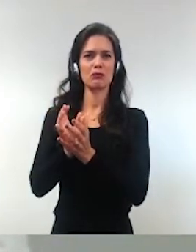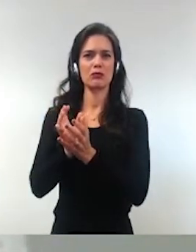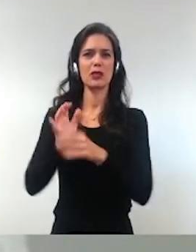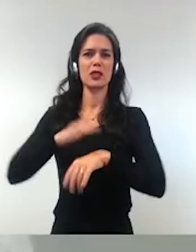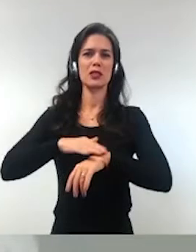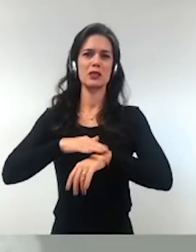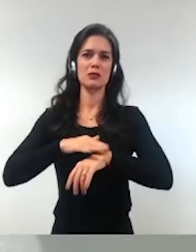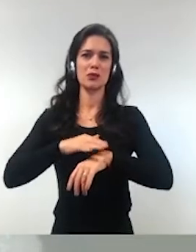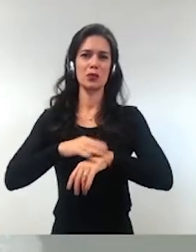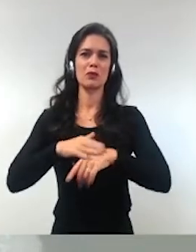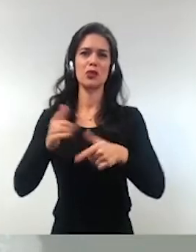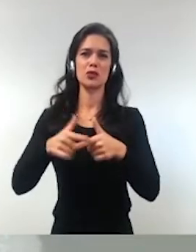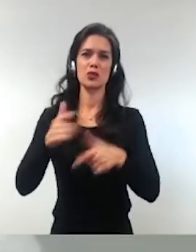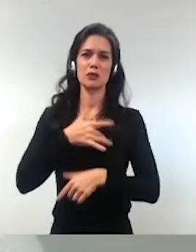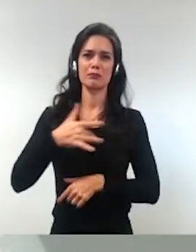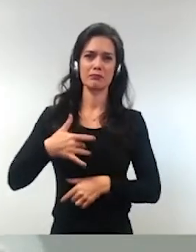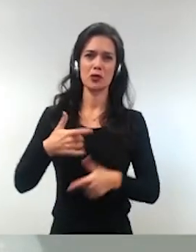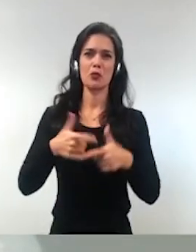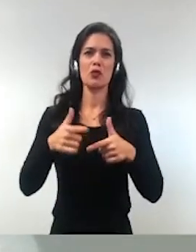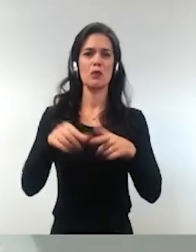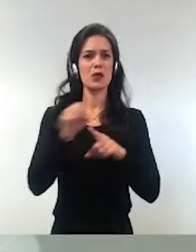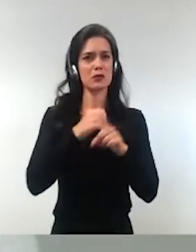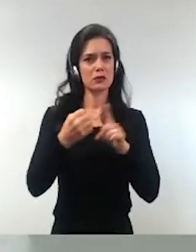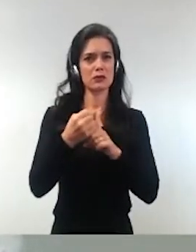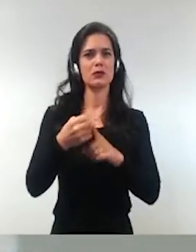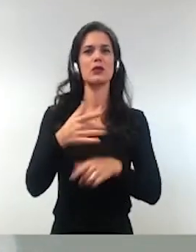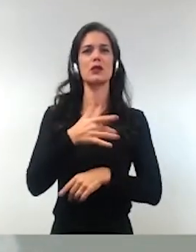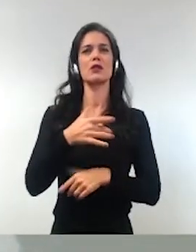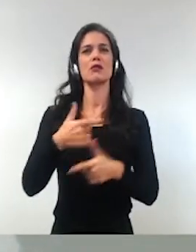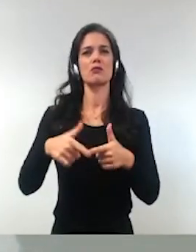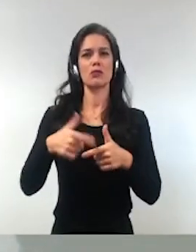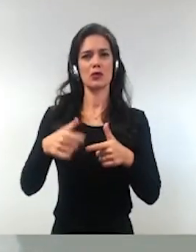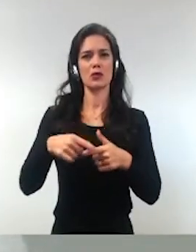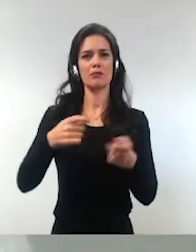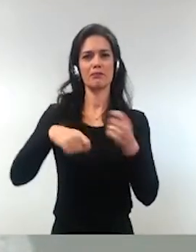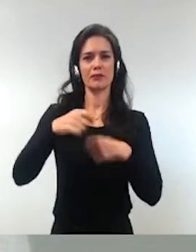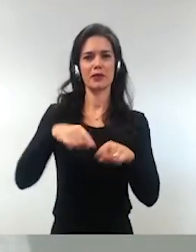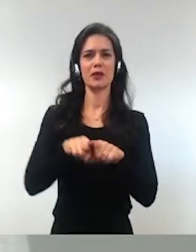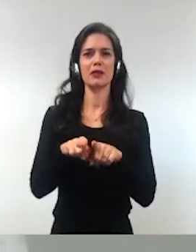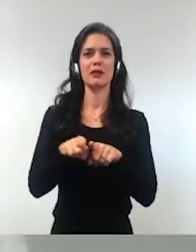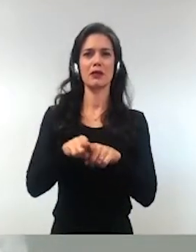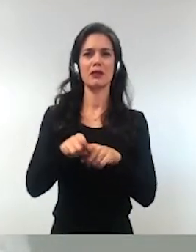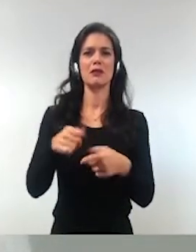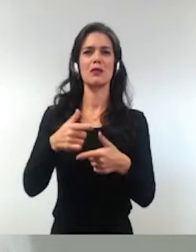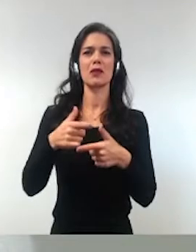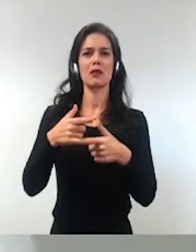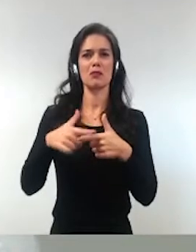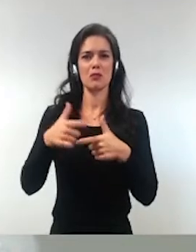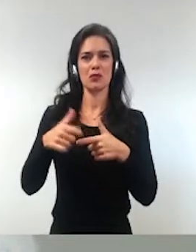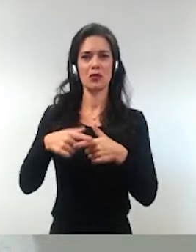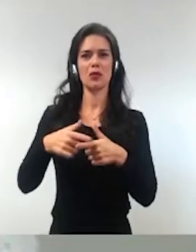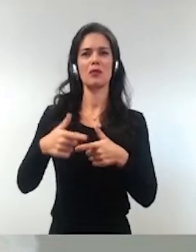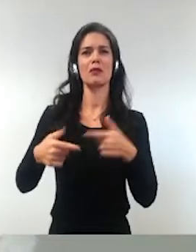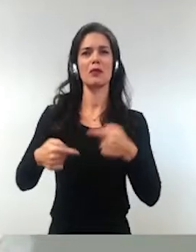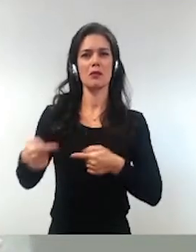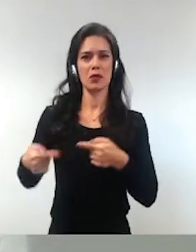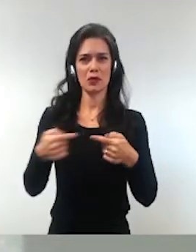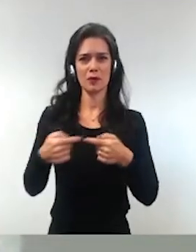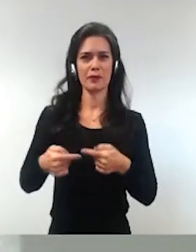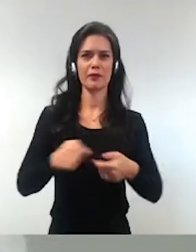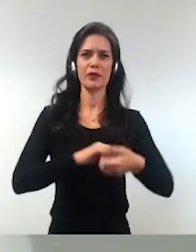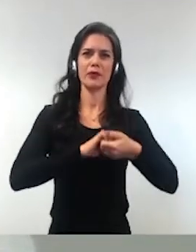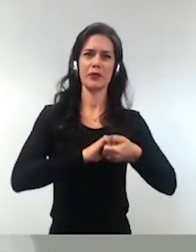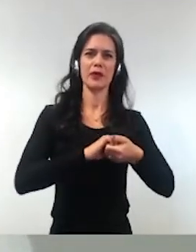crise sanitária, de crise social, de crise econômica e de crise política. Também cumprimento muito especialmente o doutor